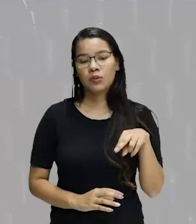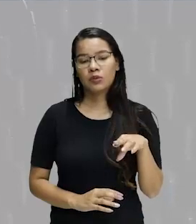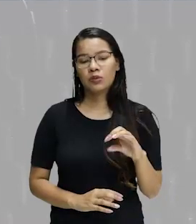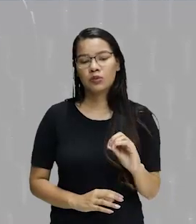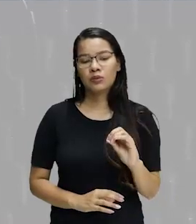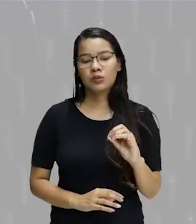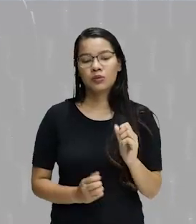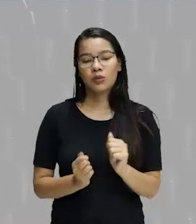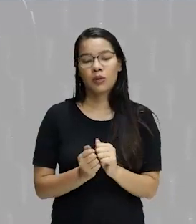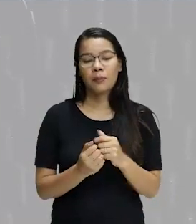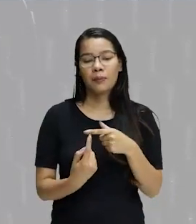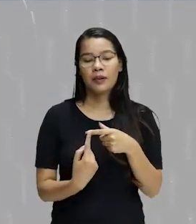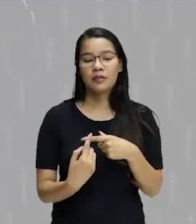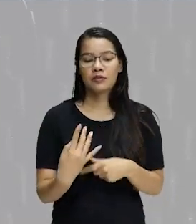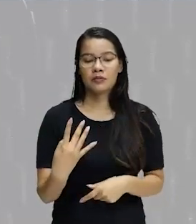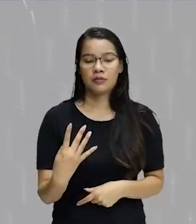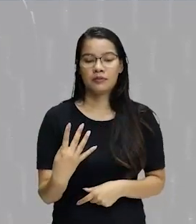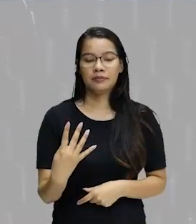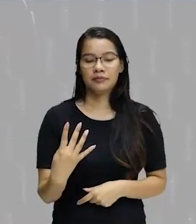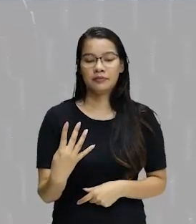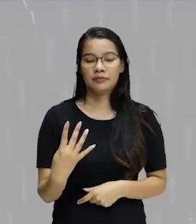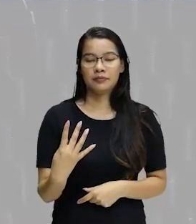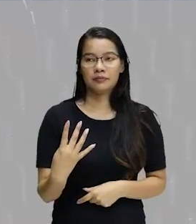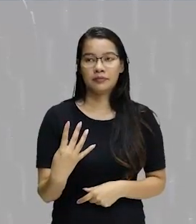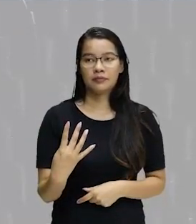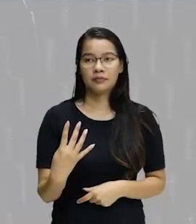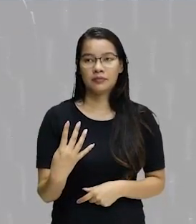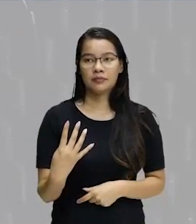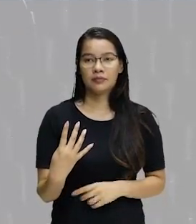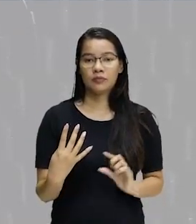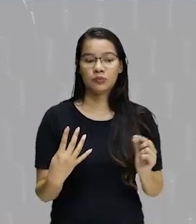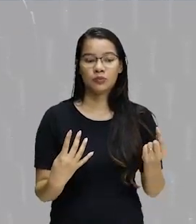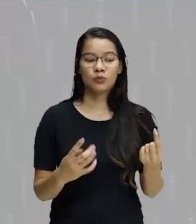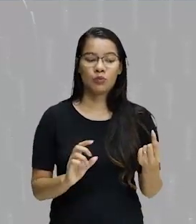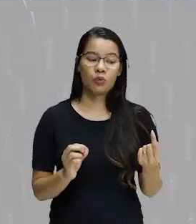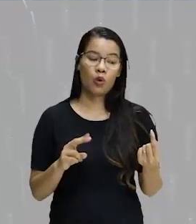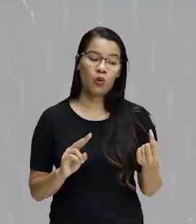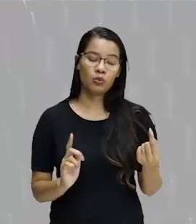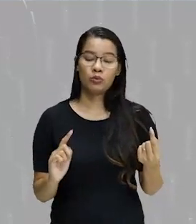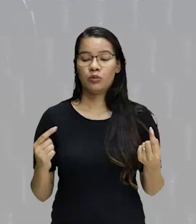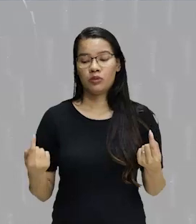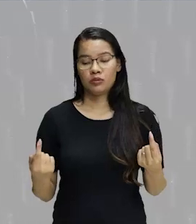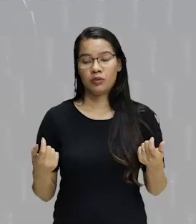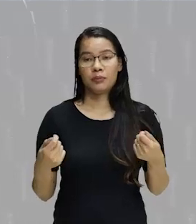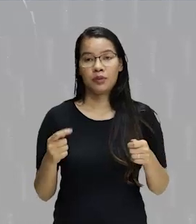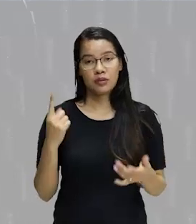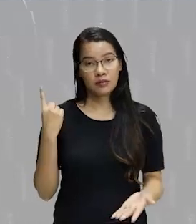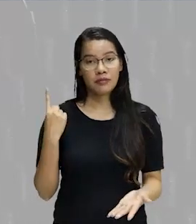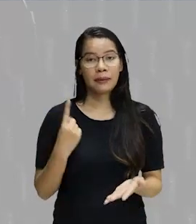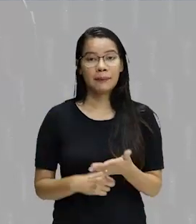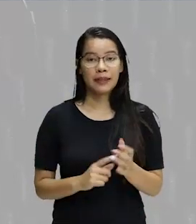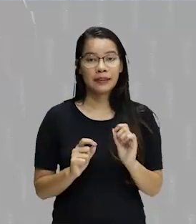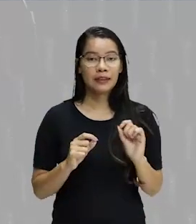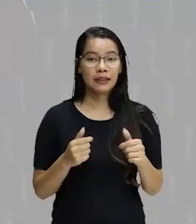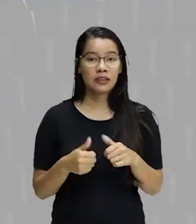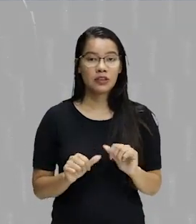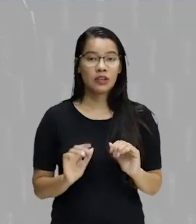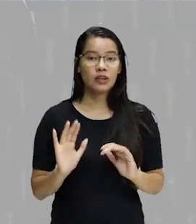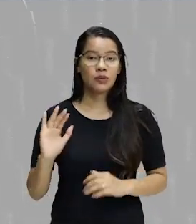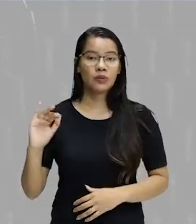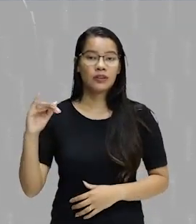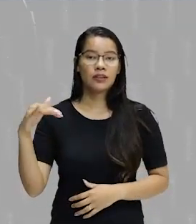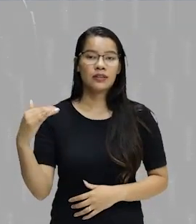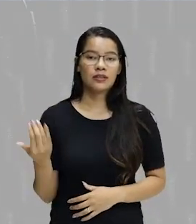NOx +4. Da mesma forma, tanto um carbono quanto o outro, eu posso afirmar que está ocorrendo